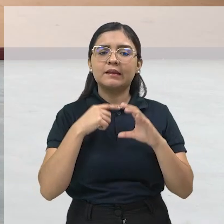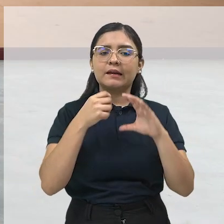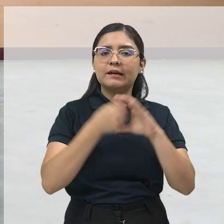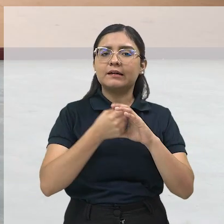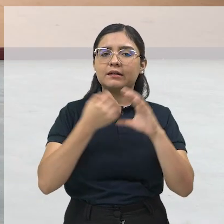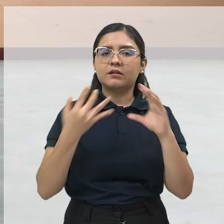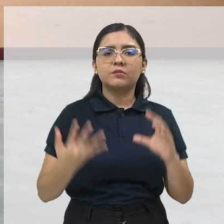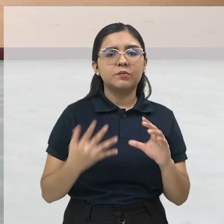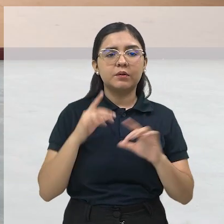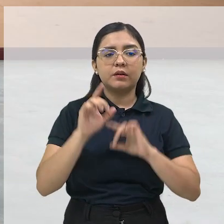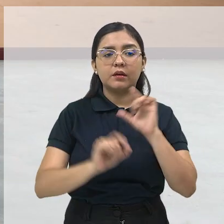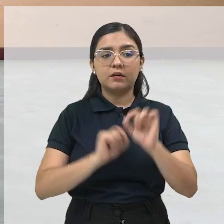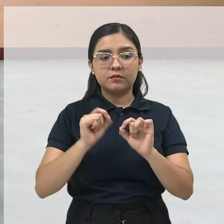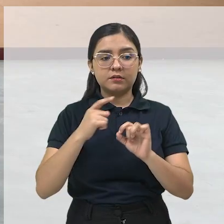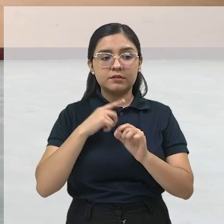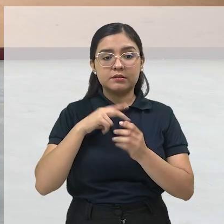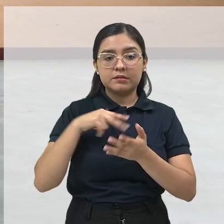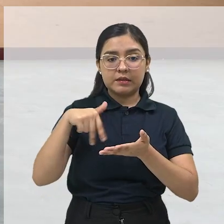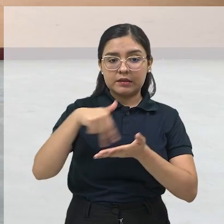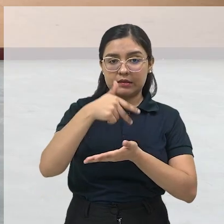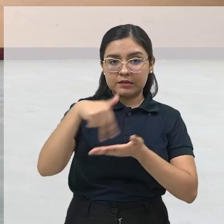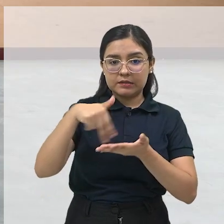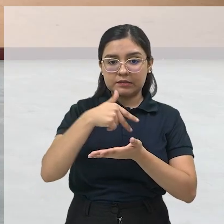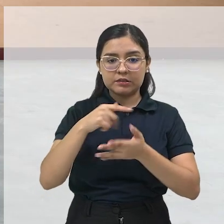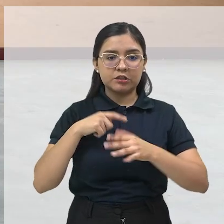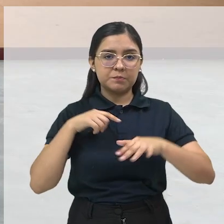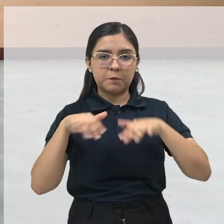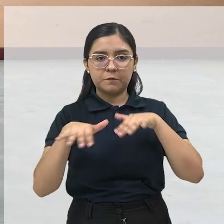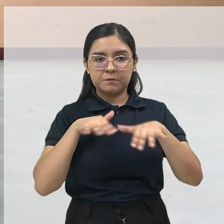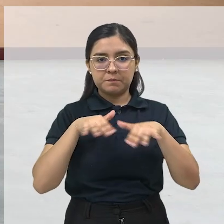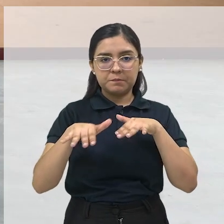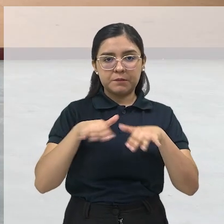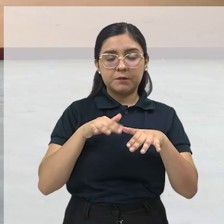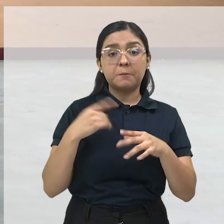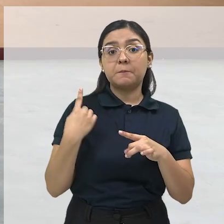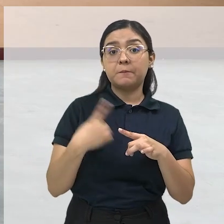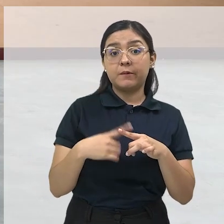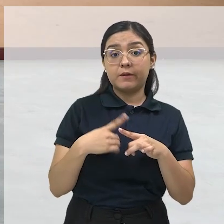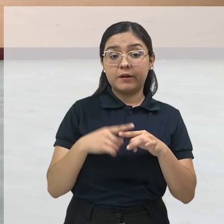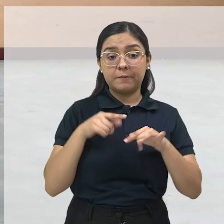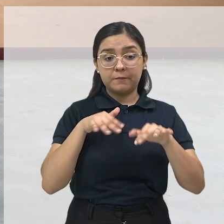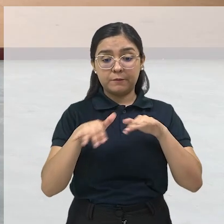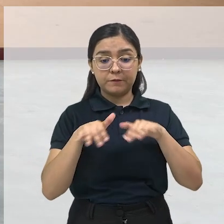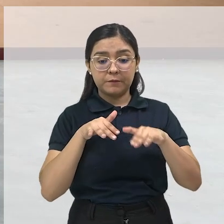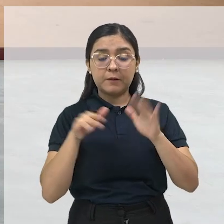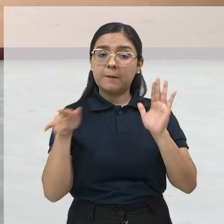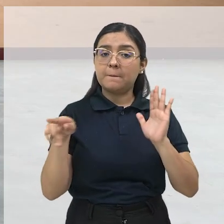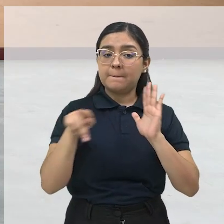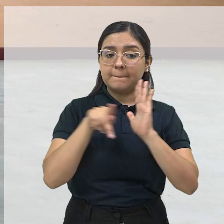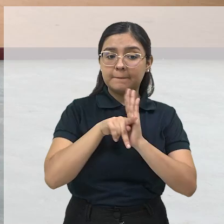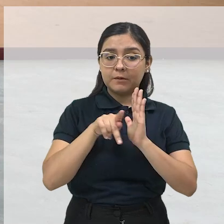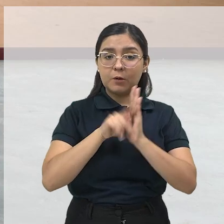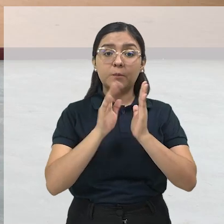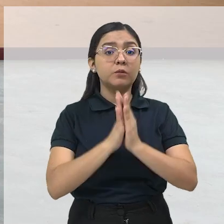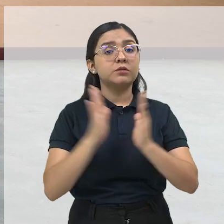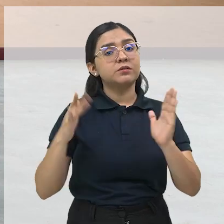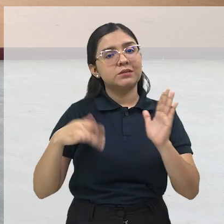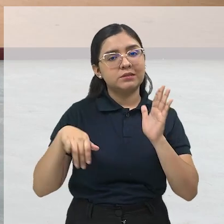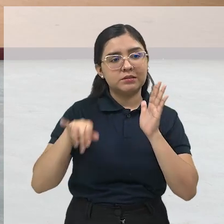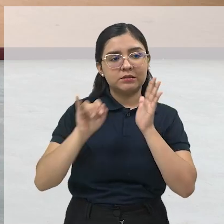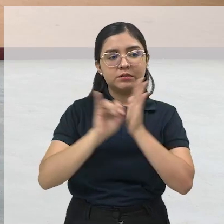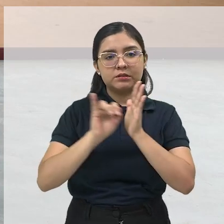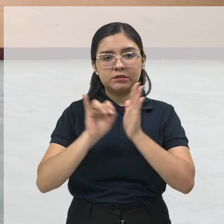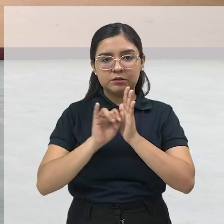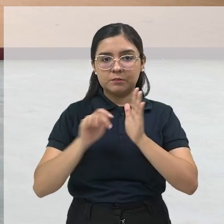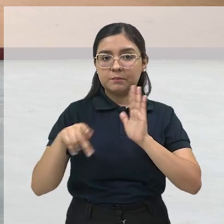de trazer essa dança, essa movimentação, porque essa movimentação ela faz parte de um processo identitário